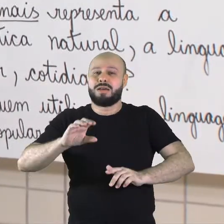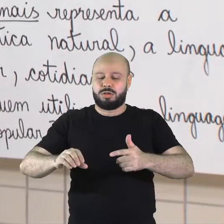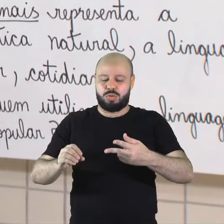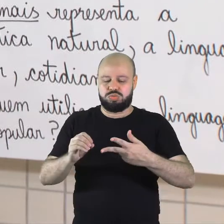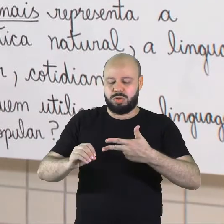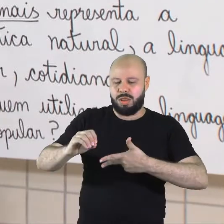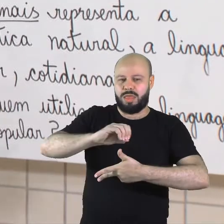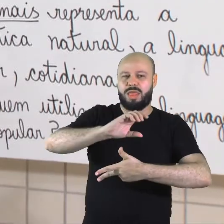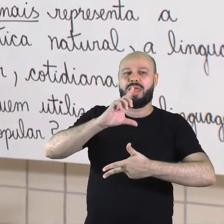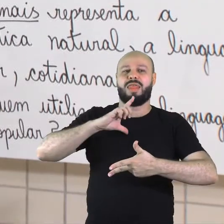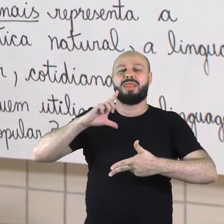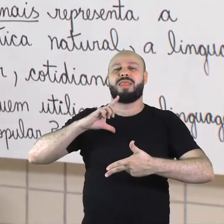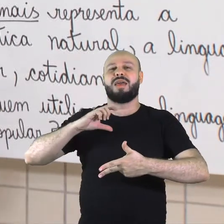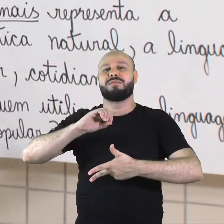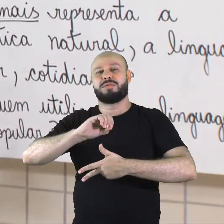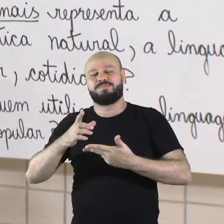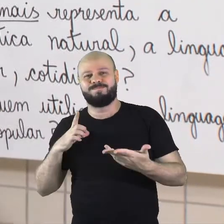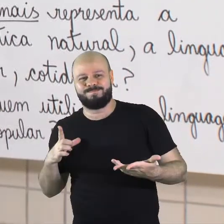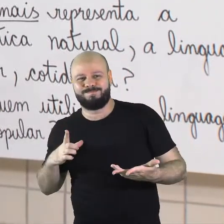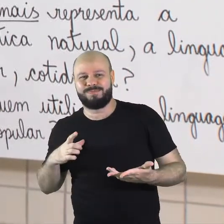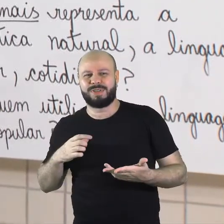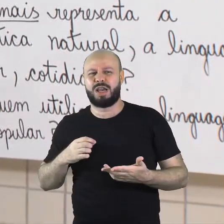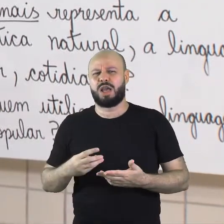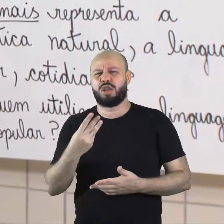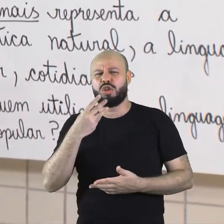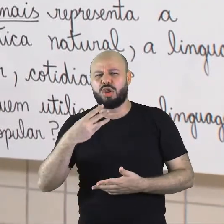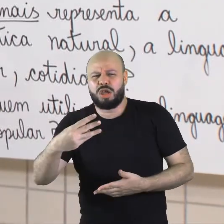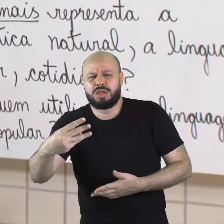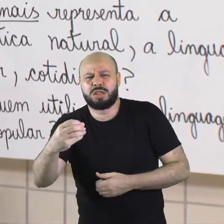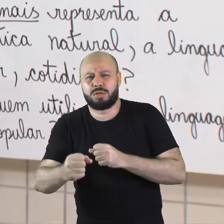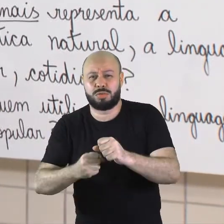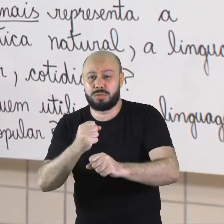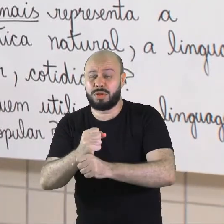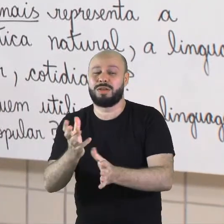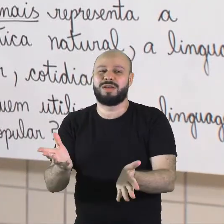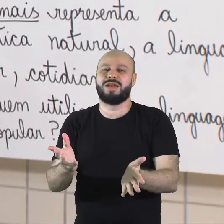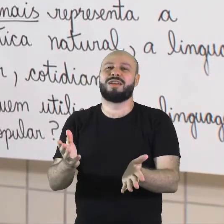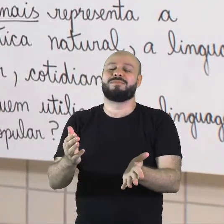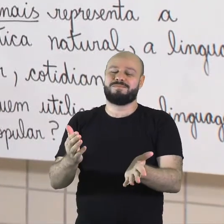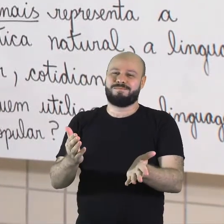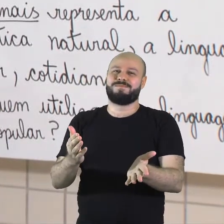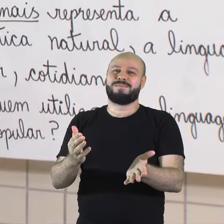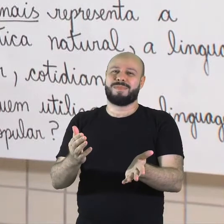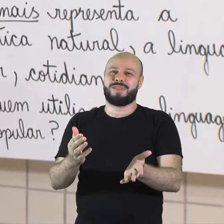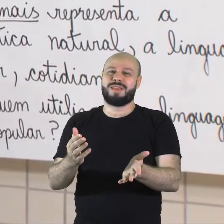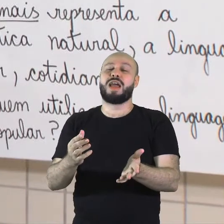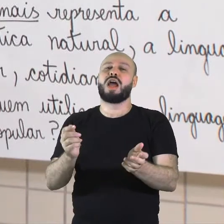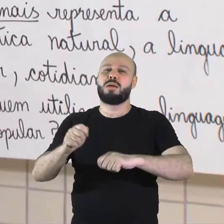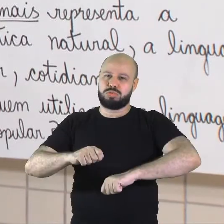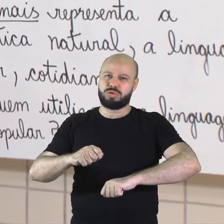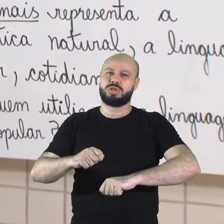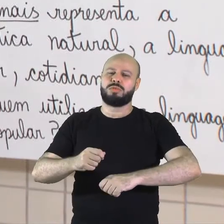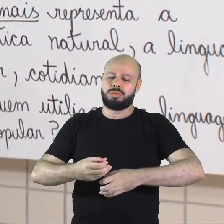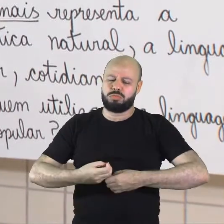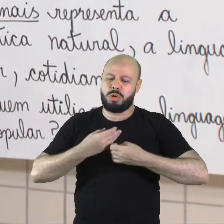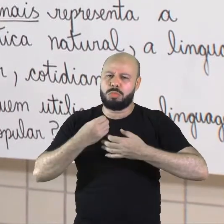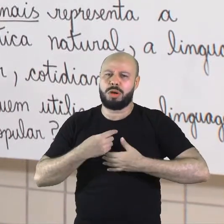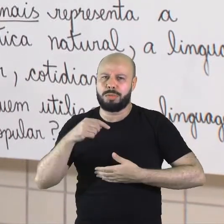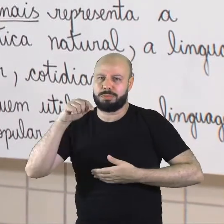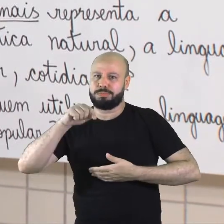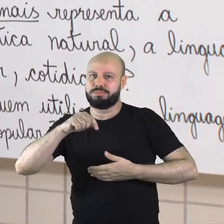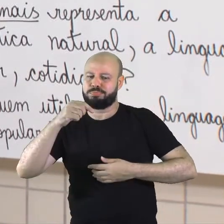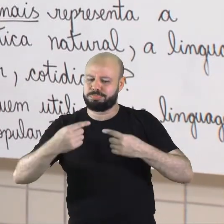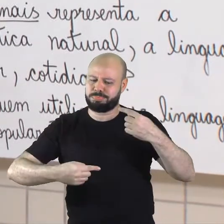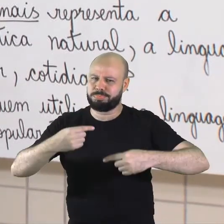ano daqui uns 3 anos, né, depois do ensino médio, vocês podem ter esse poema lá, porque ele é bem cobrado nessa